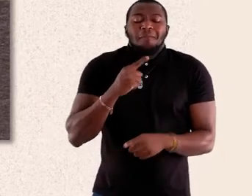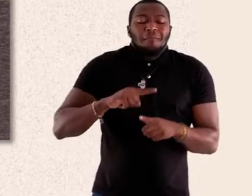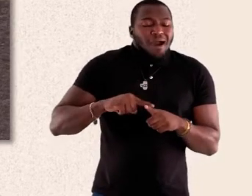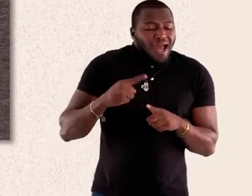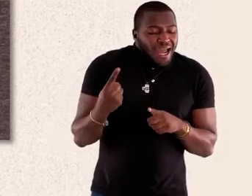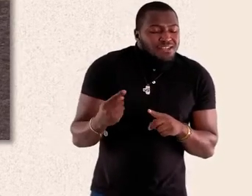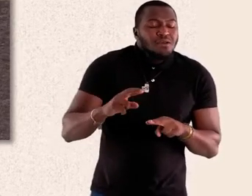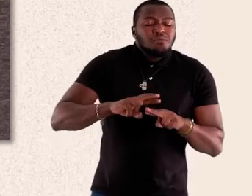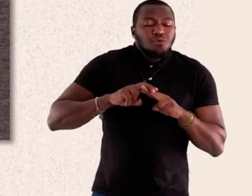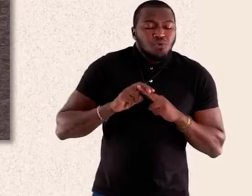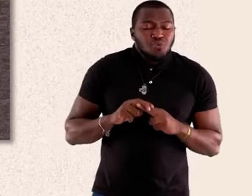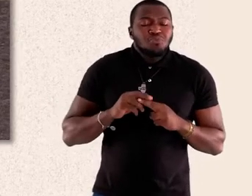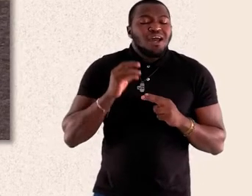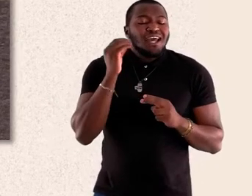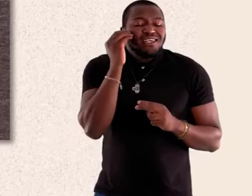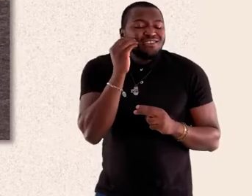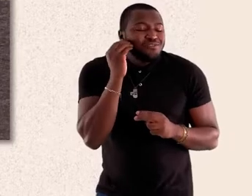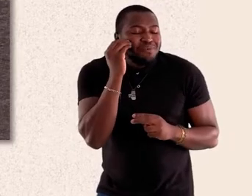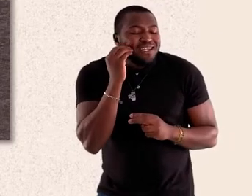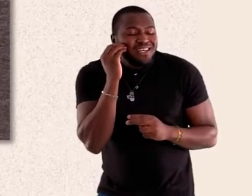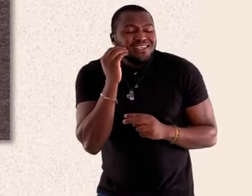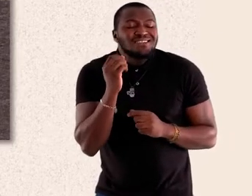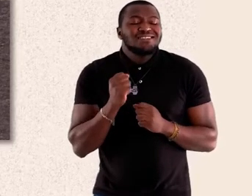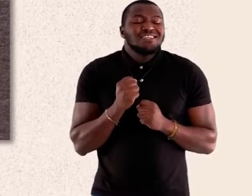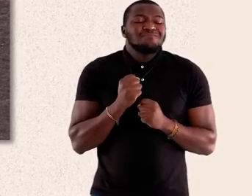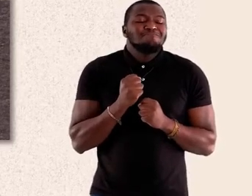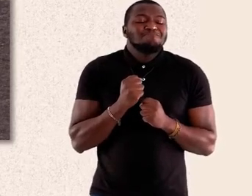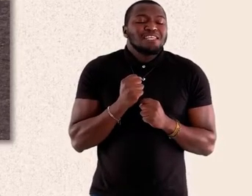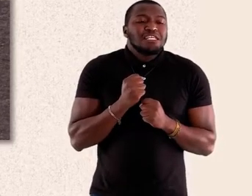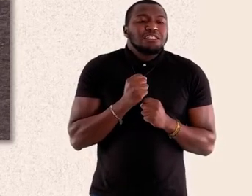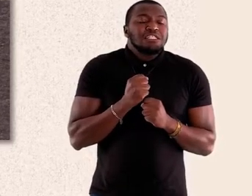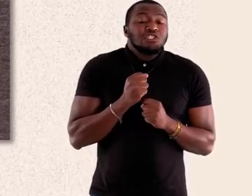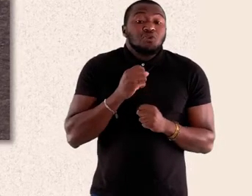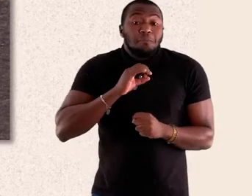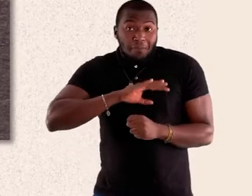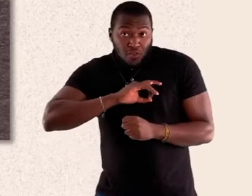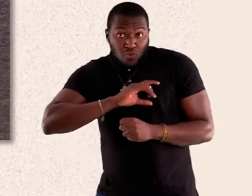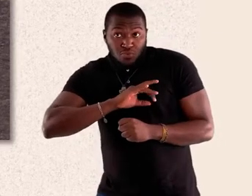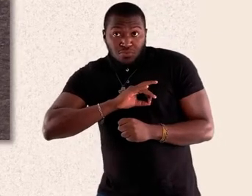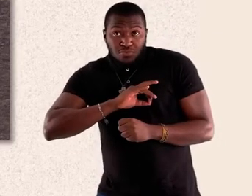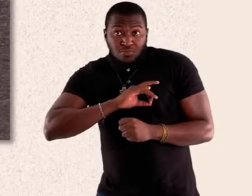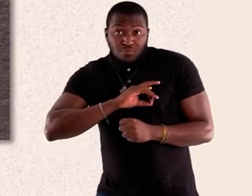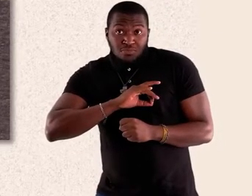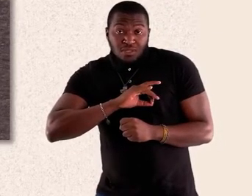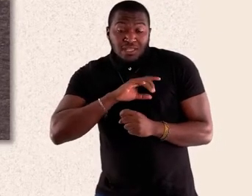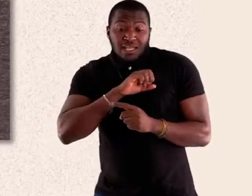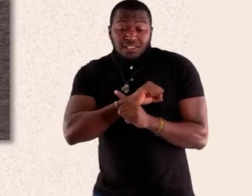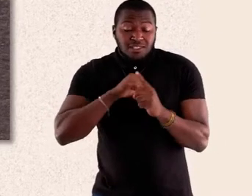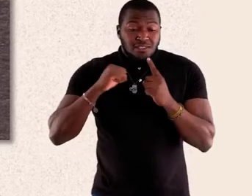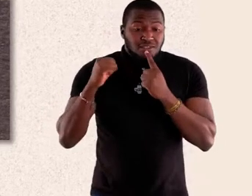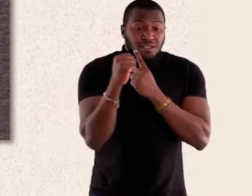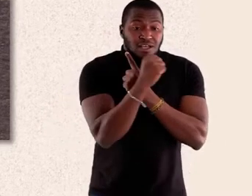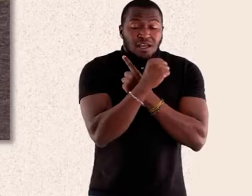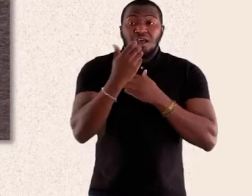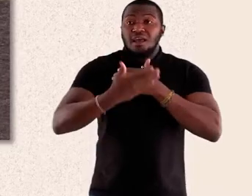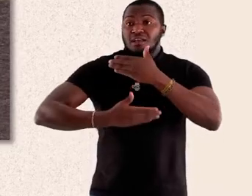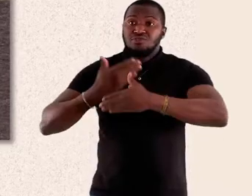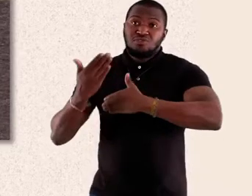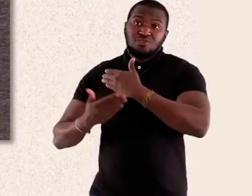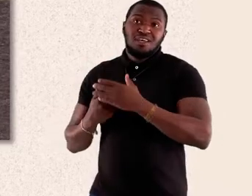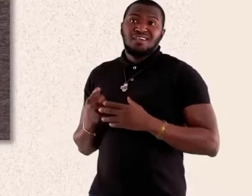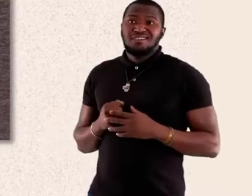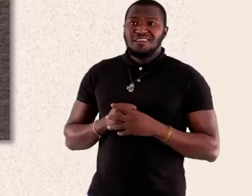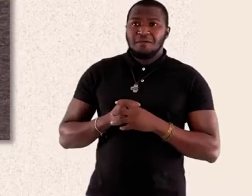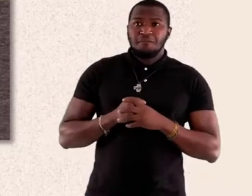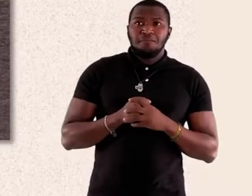experiência aqui que seja uma ameaça as nossas relações sociais mas aí é claro